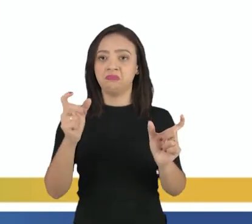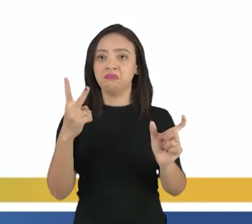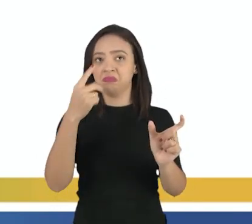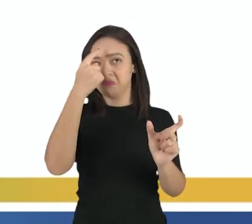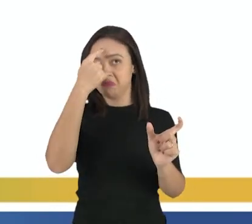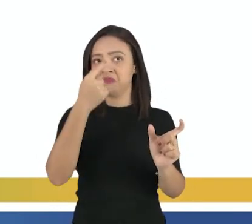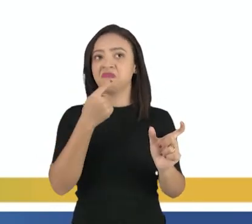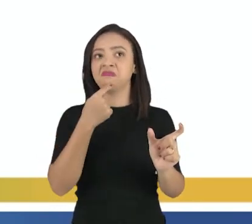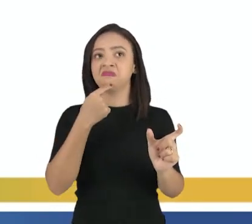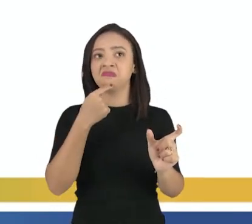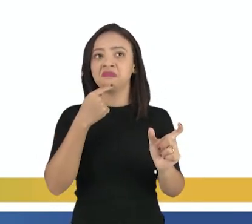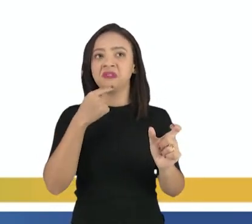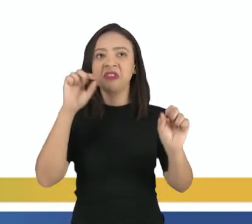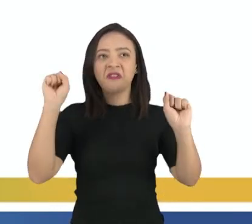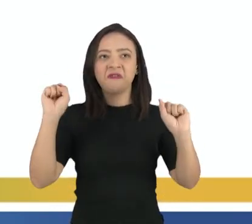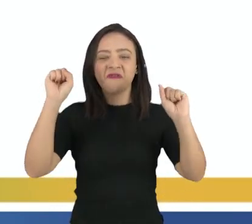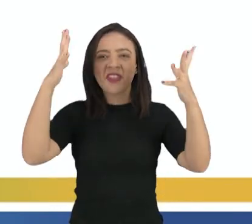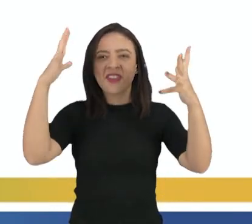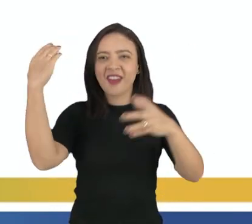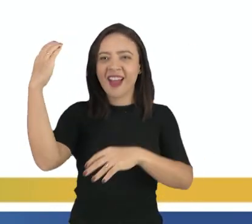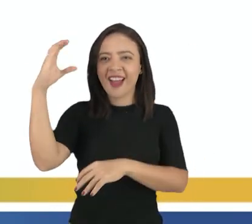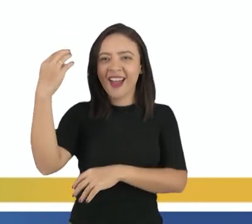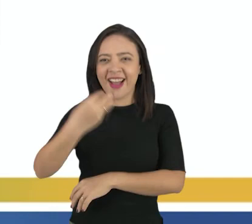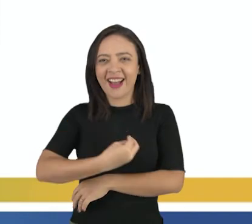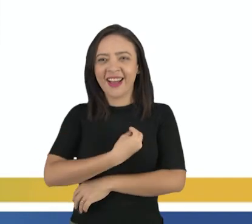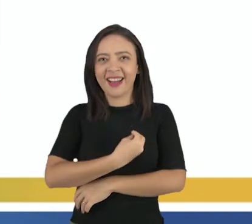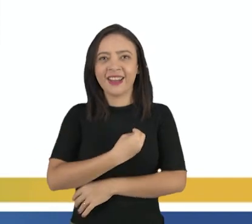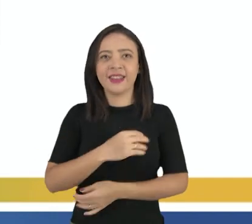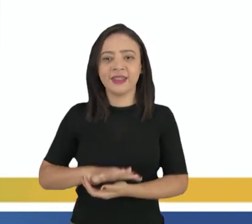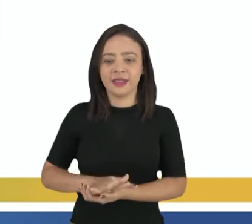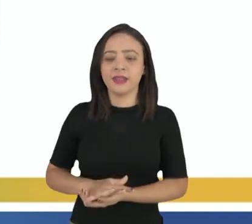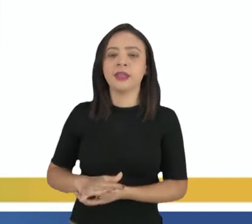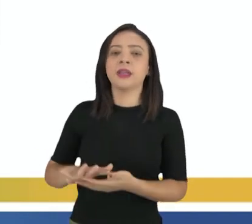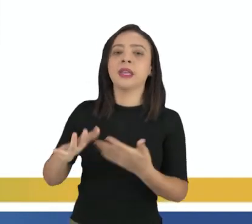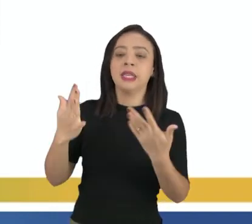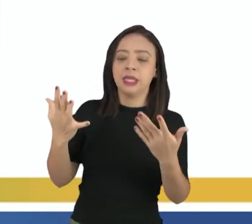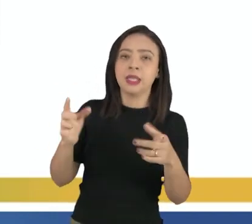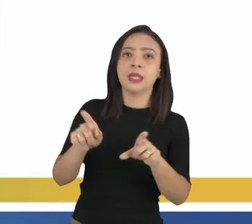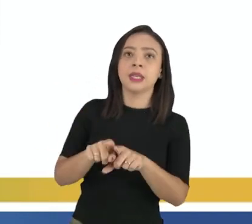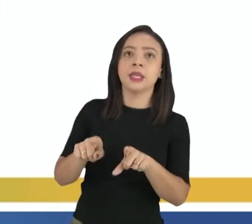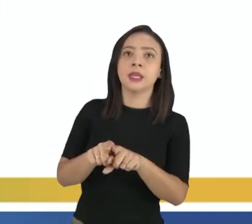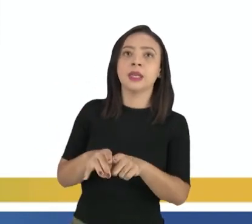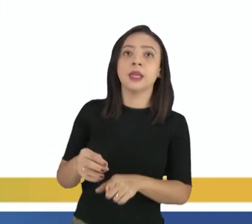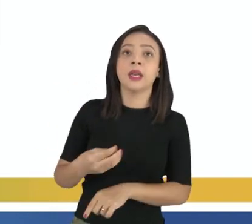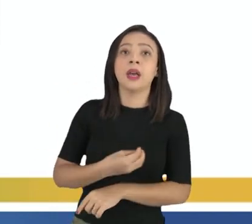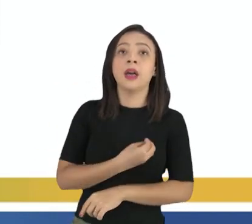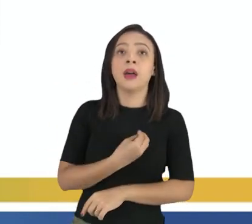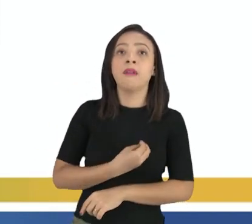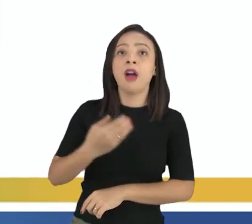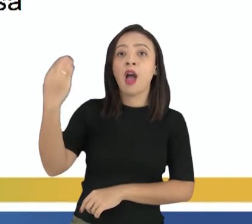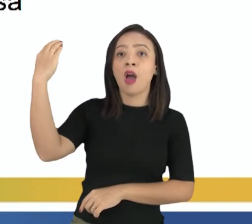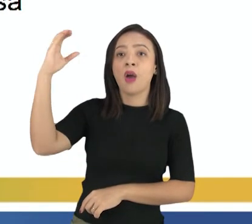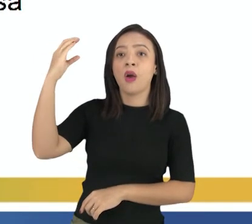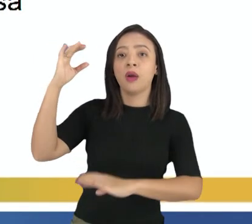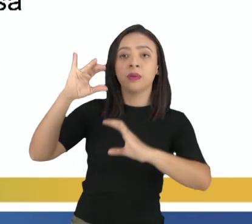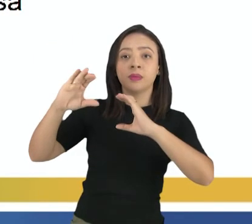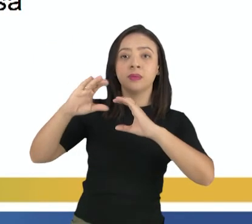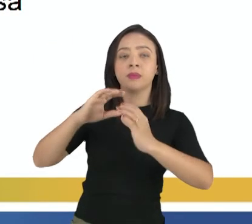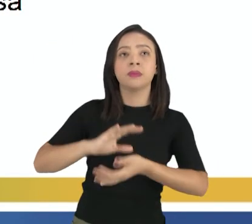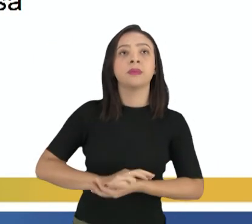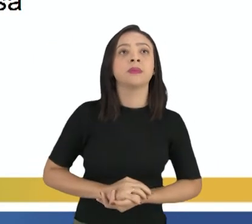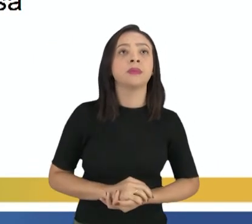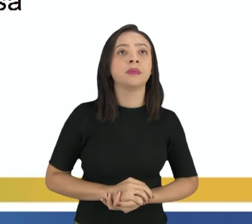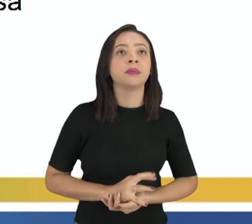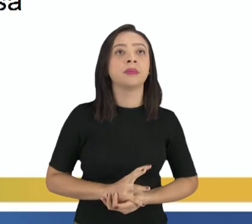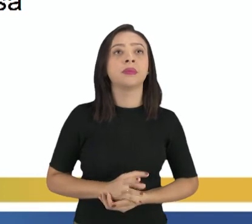temos viva o lado Coca-Cola da vida. Viva o lado Coca-Cola da música. Ok? E vamos